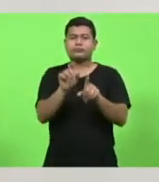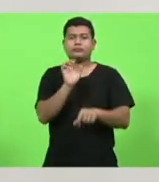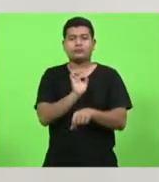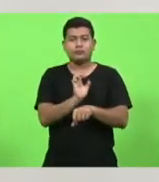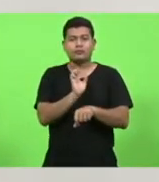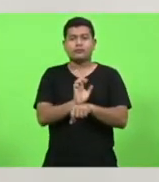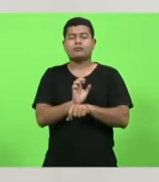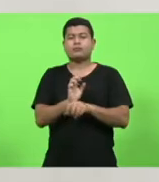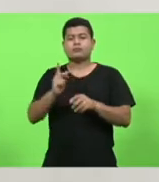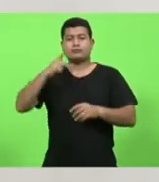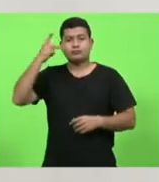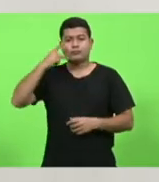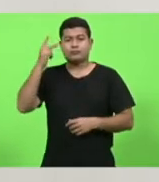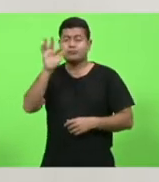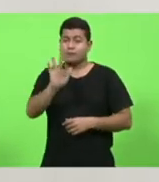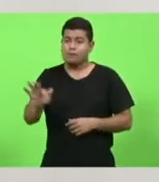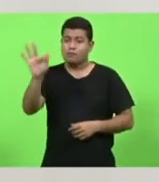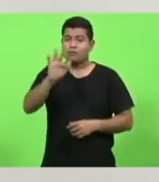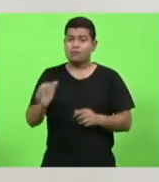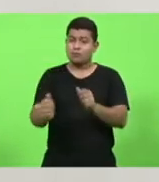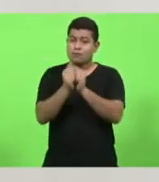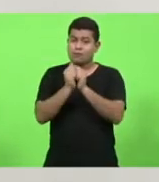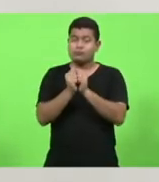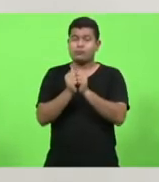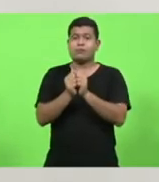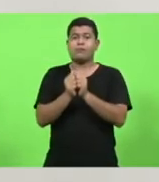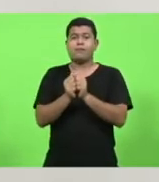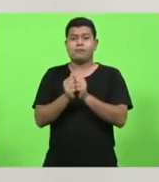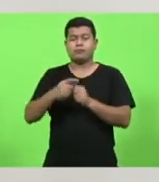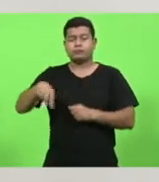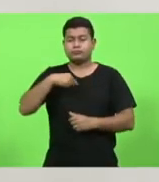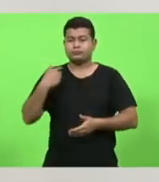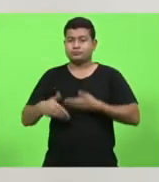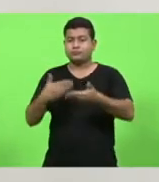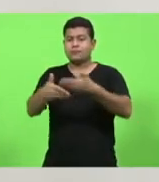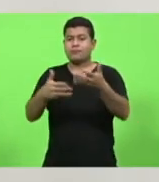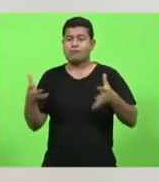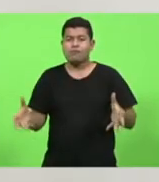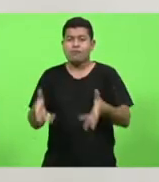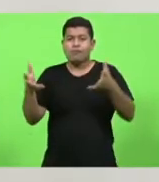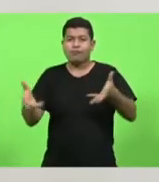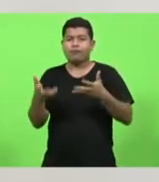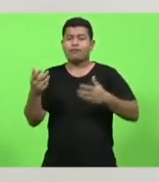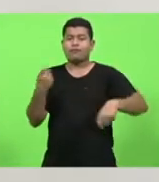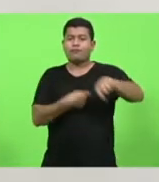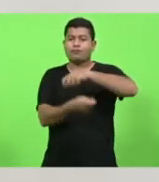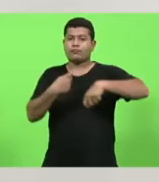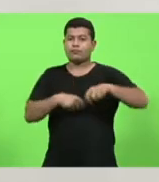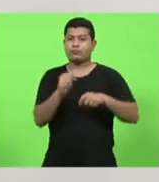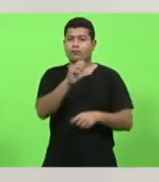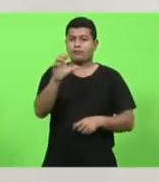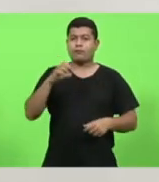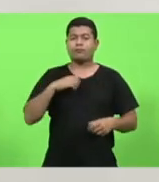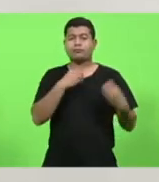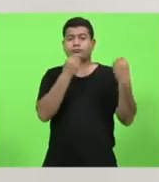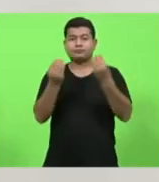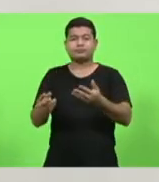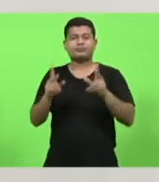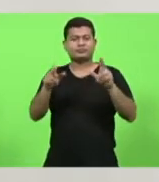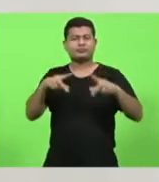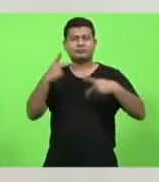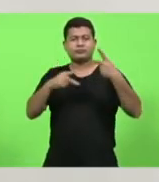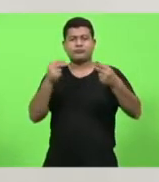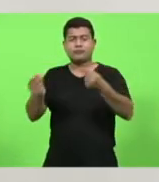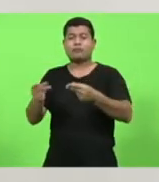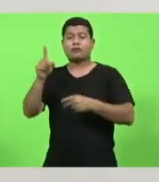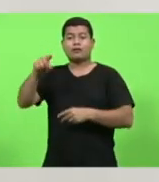parlamentares federais, para que junto, numa força-tarefa, a gente venha avançar, fomentar a economia catarinense, dar esse presente aos senhores, que é a reabertura da